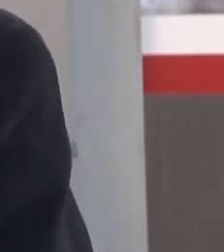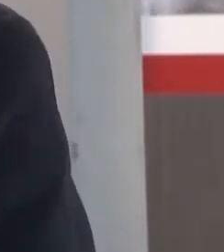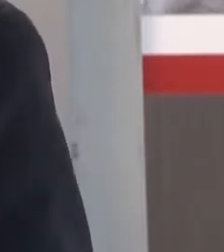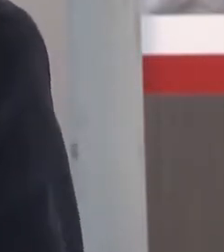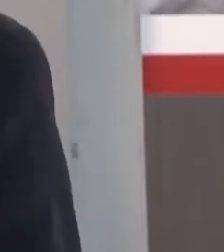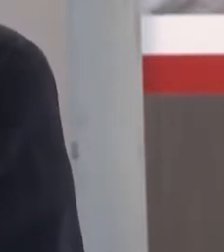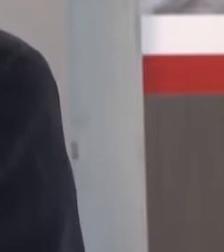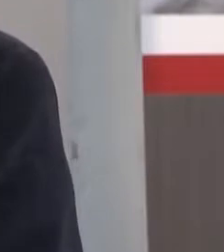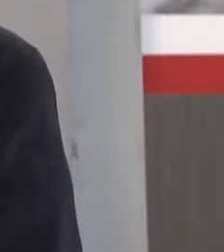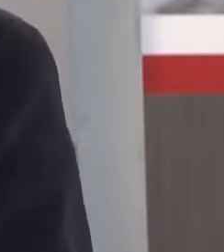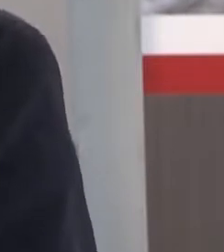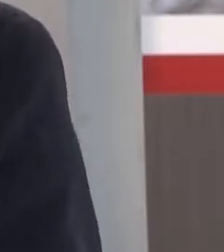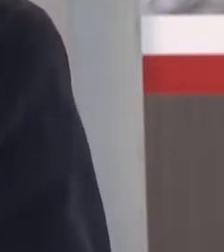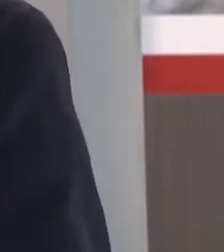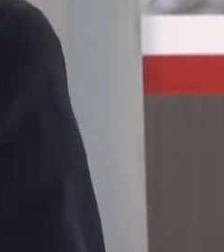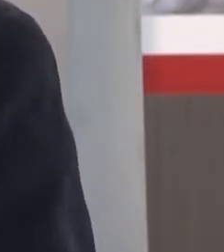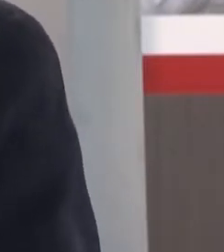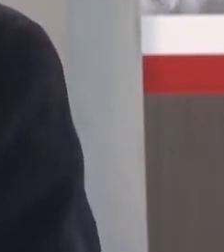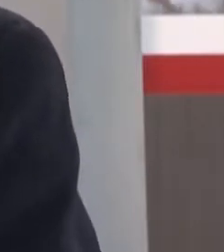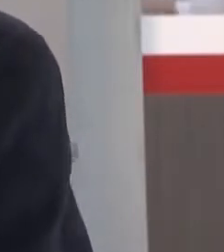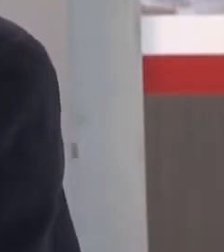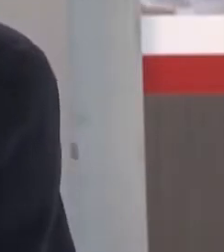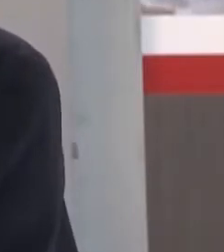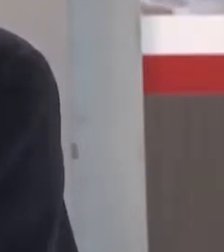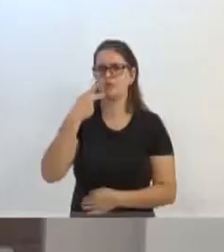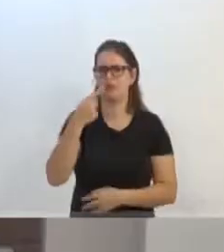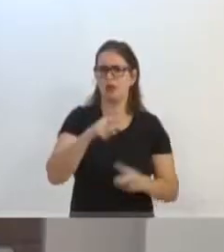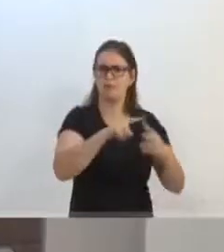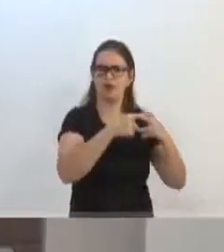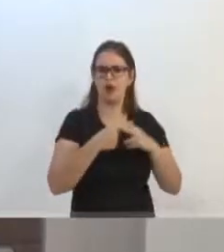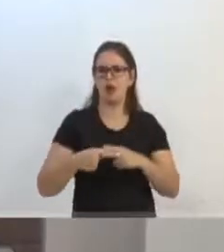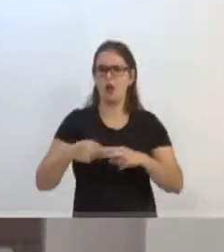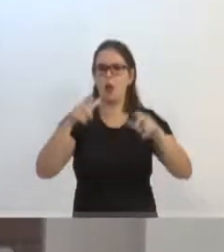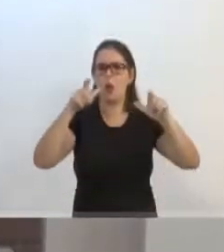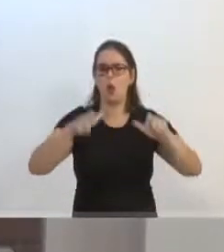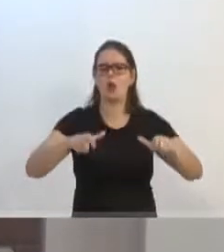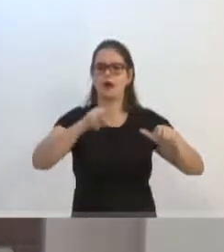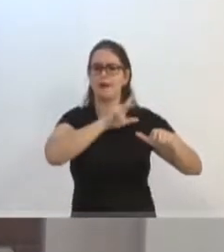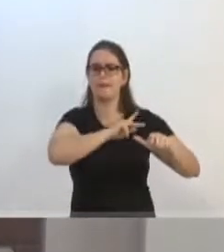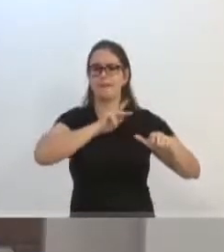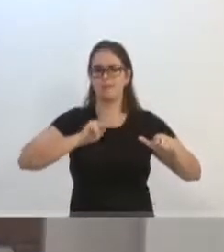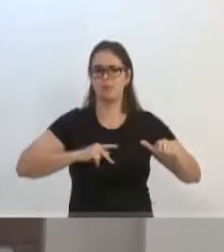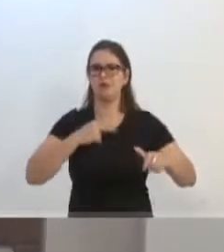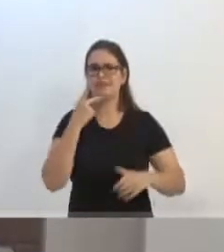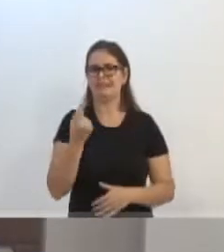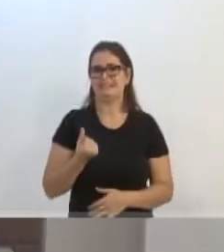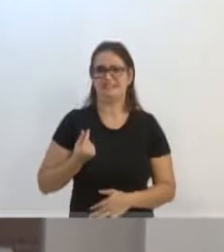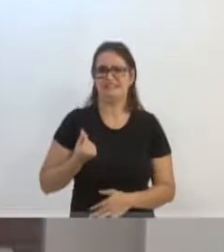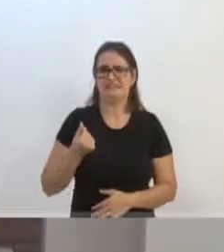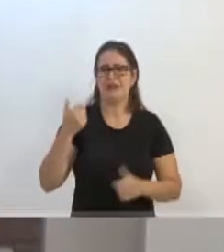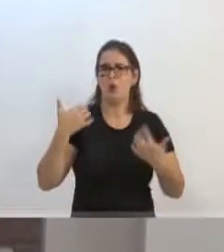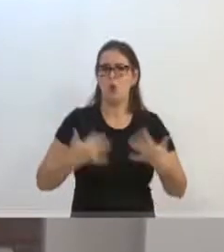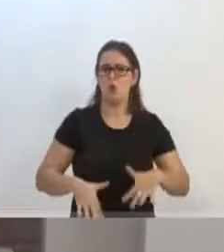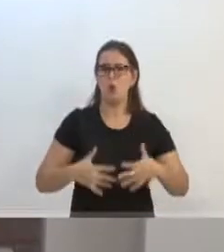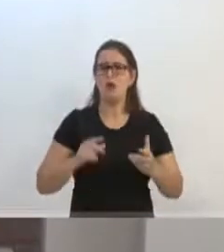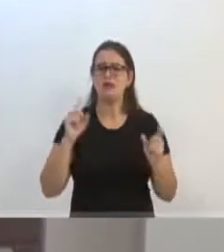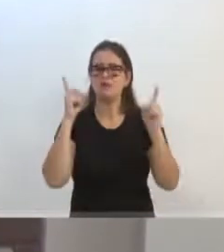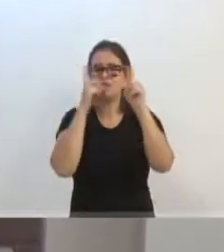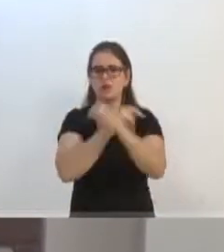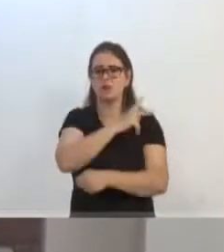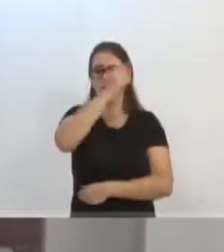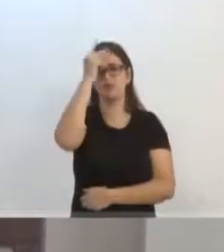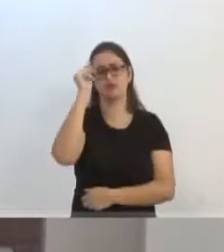ser liberada. Acreditamos que no próximo semestre já está liberada. Vereador Silvio Zimmermann propôs uma concessão para a